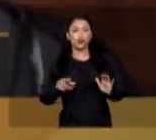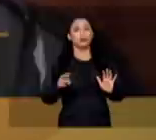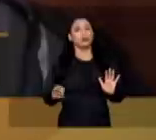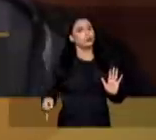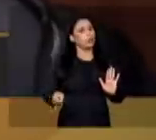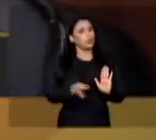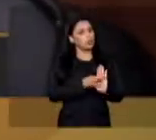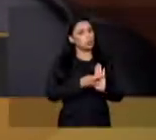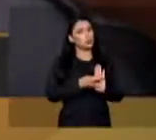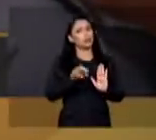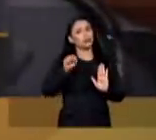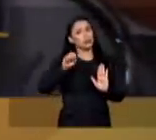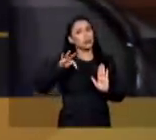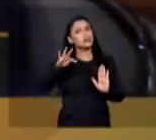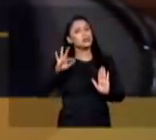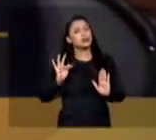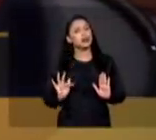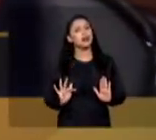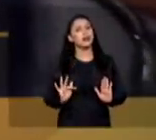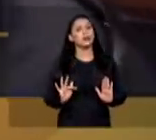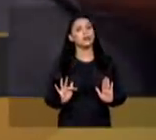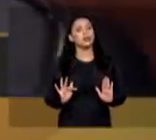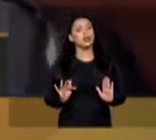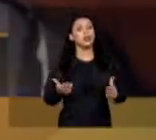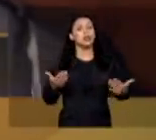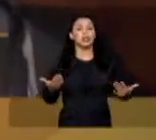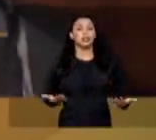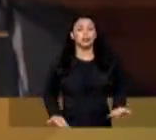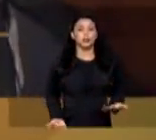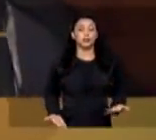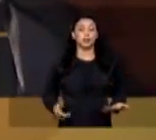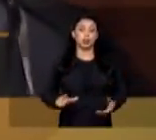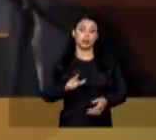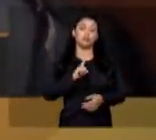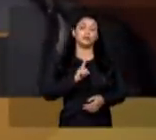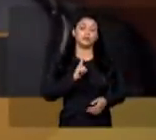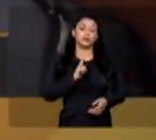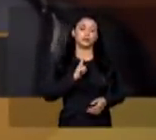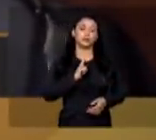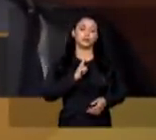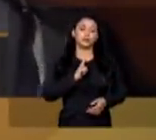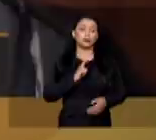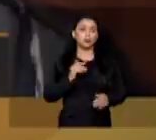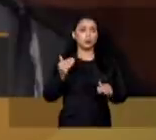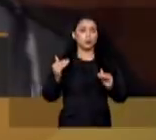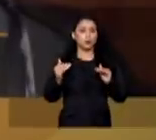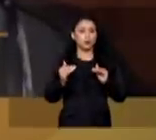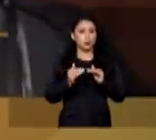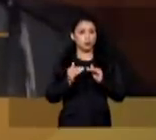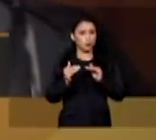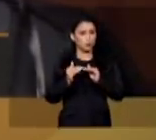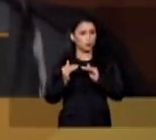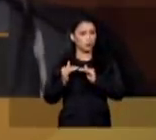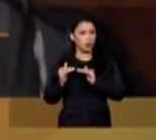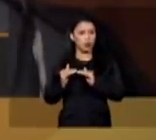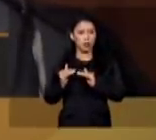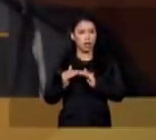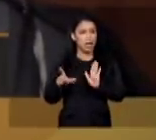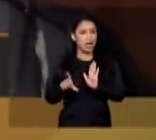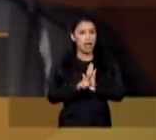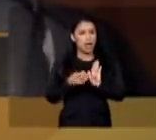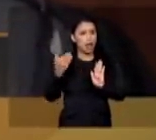regimento interno desse Supremo Tribunal Federal, que, consoante a assente compreensão desse tribunal, é